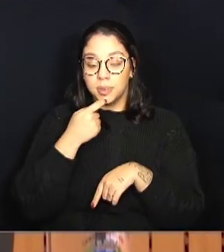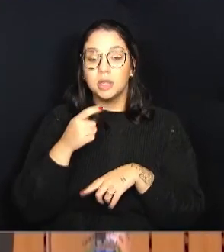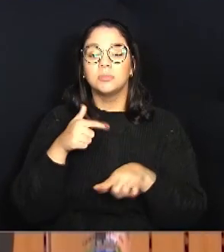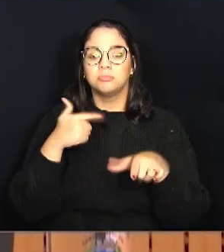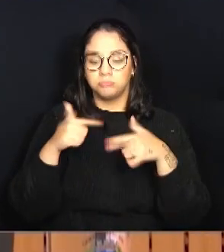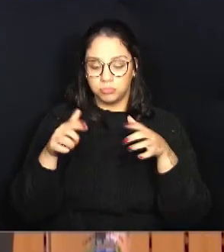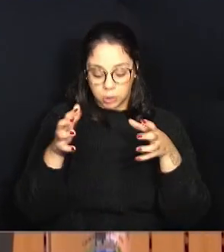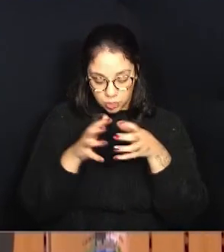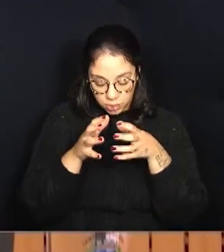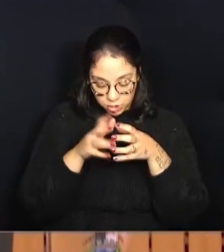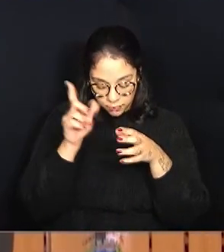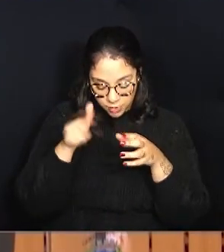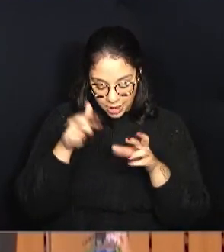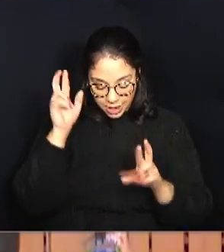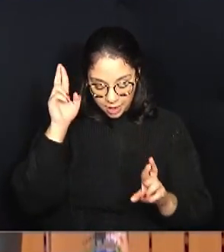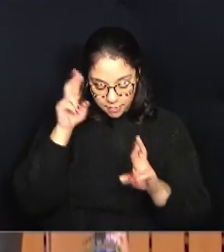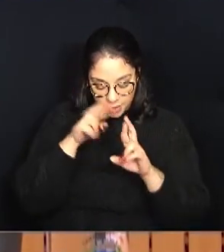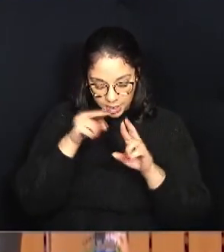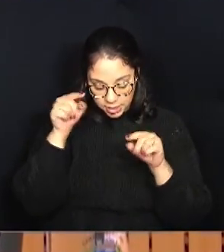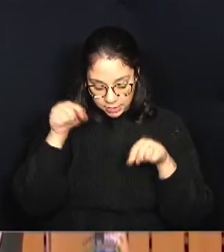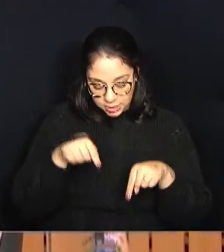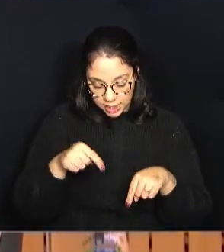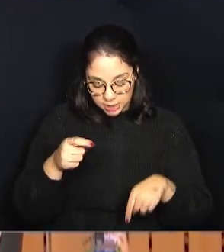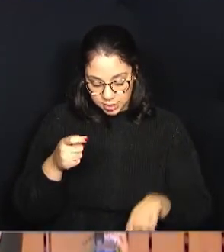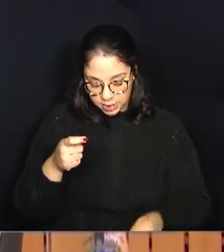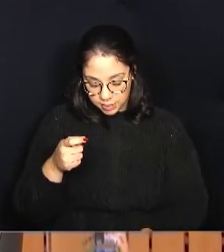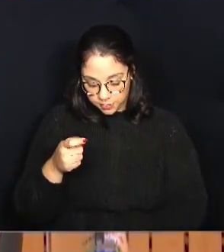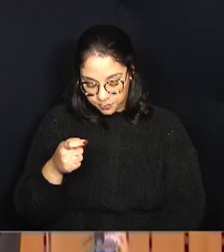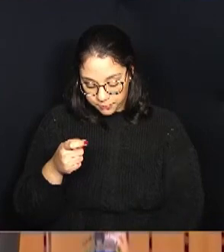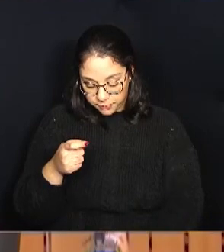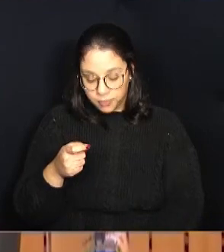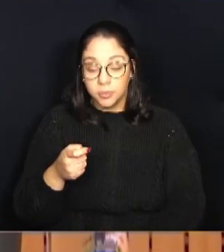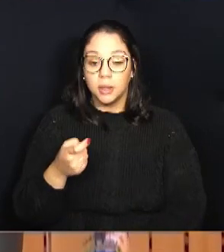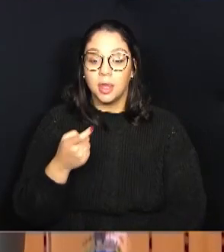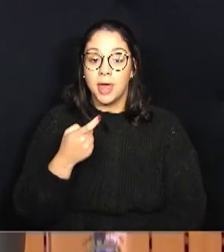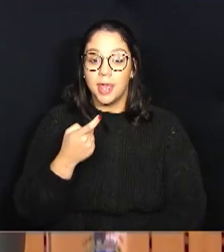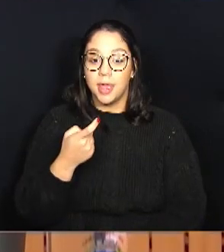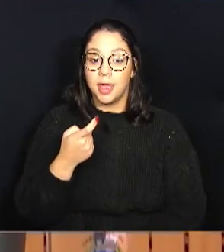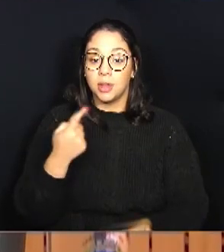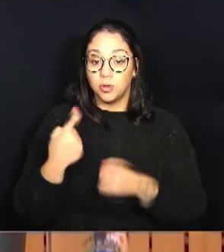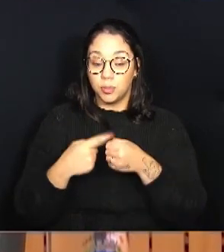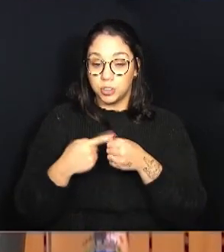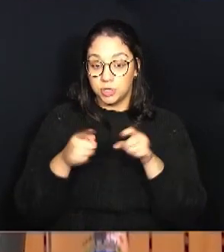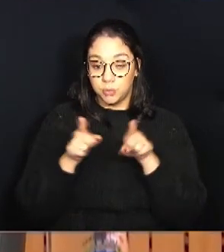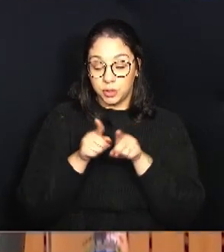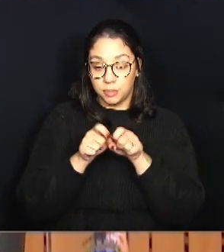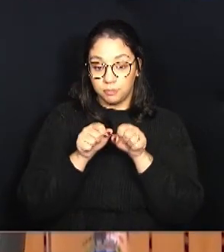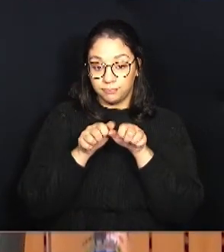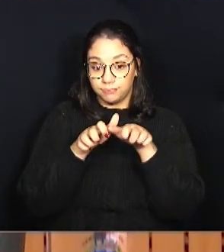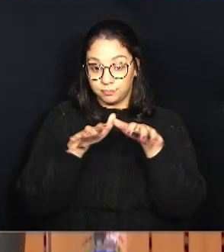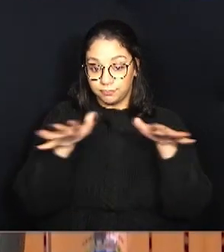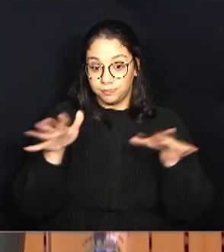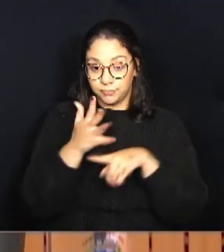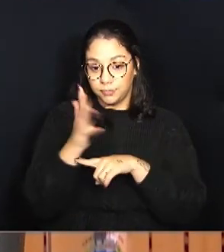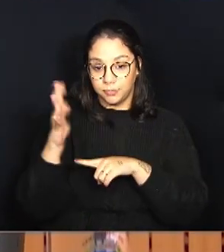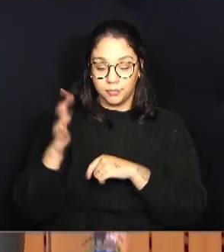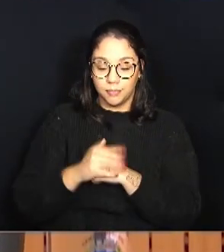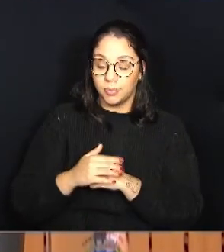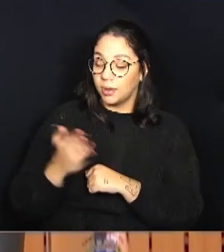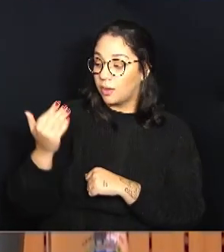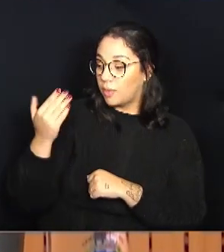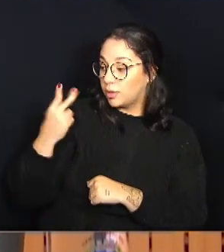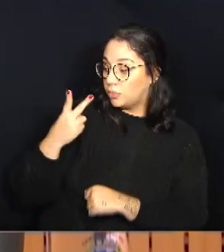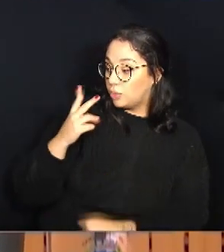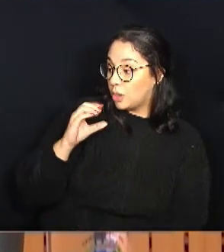coletivo é referência no município e da importância da ampliação das áreas verdes. No ano 2000, foi